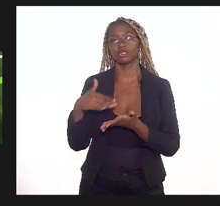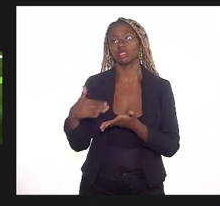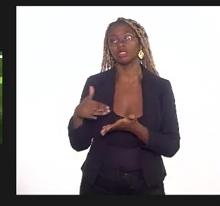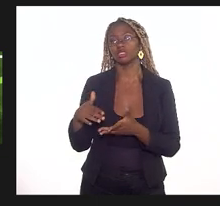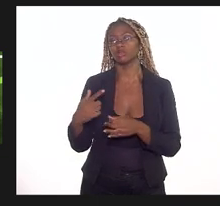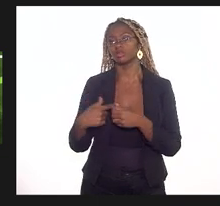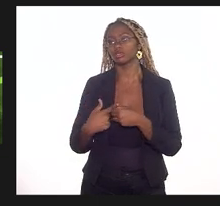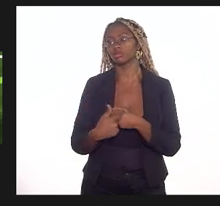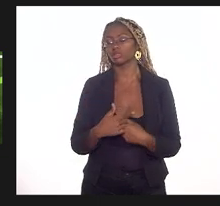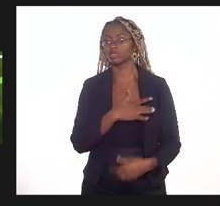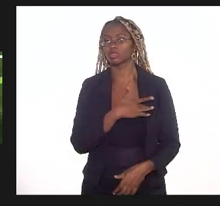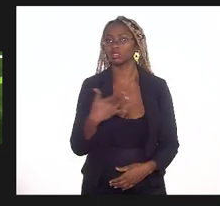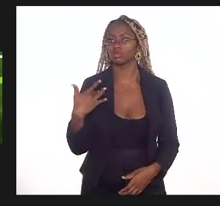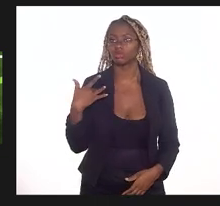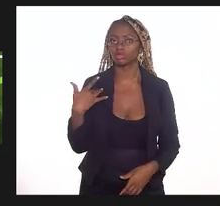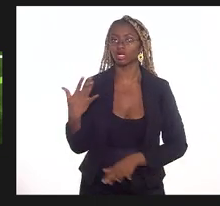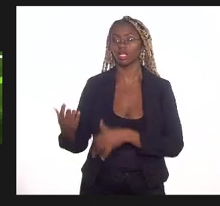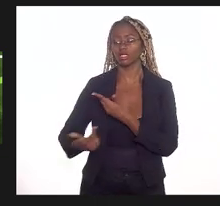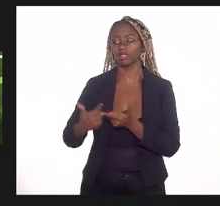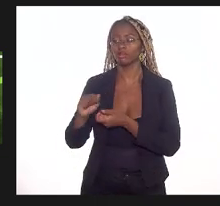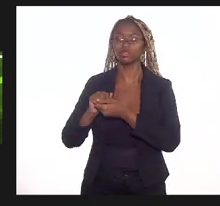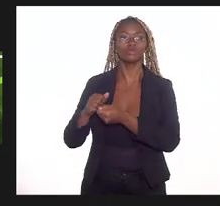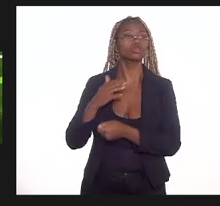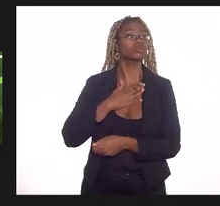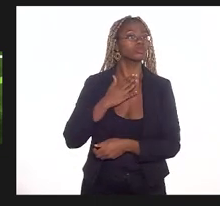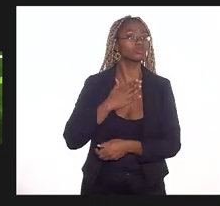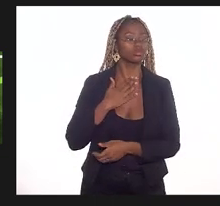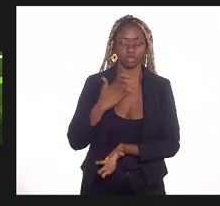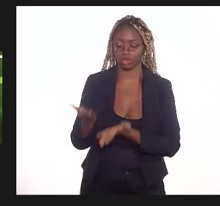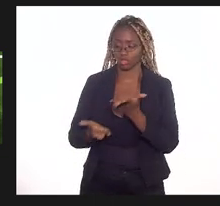trabalhando junto comigo na construção dessa linha de cuidado.